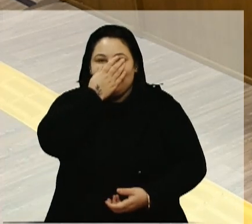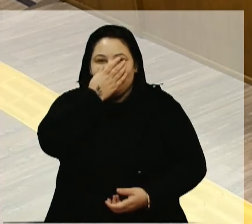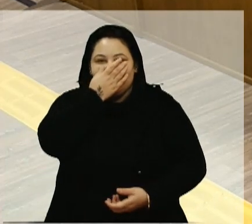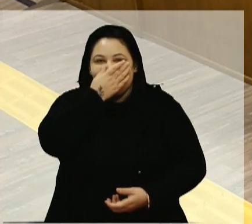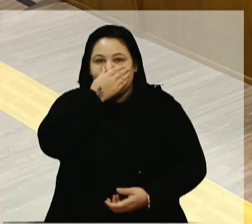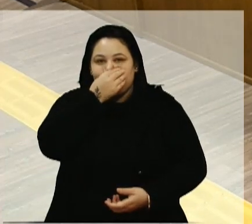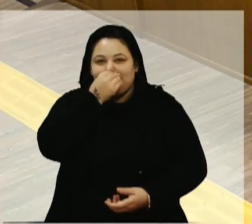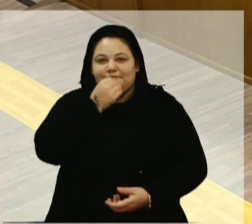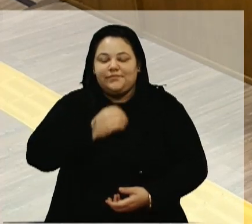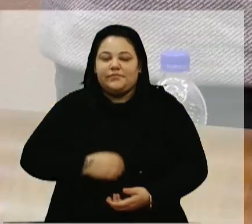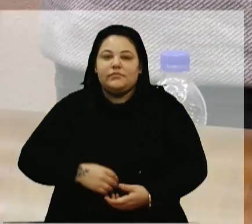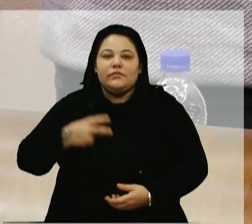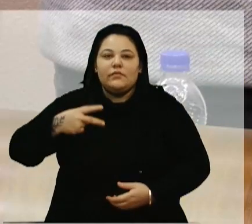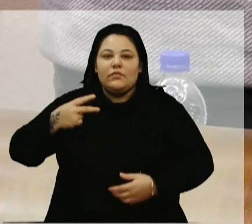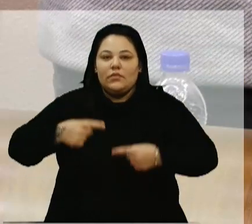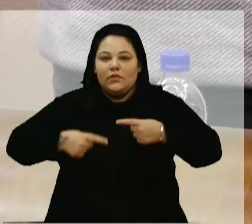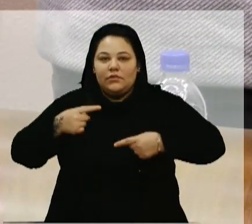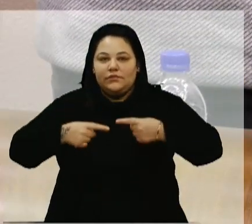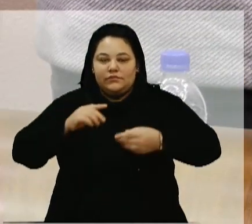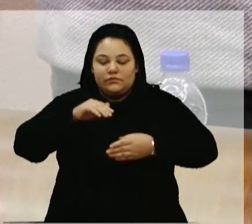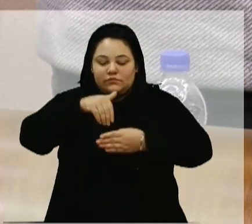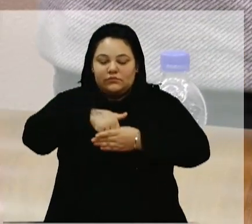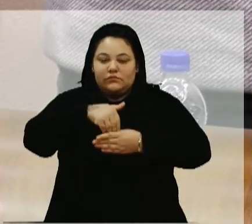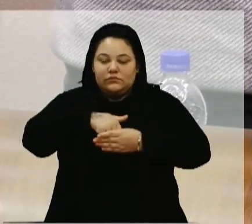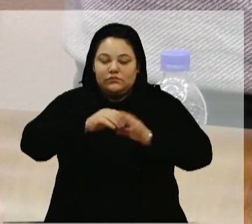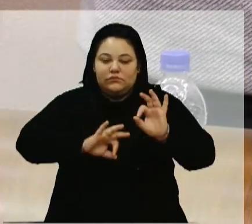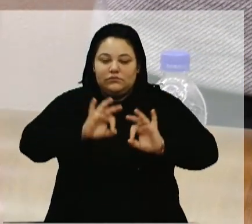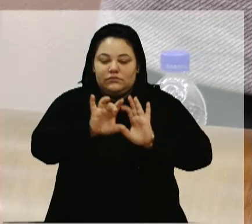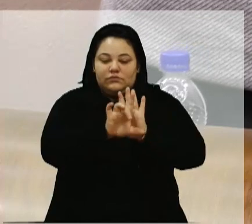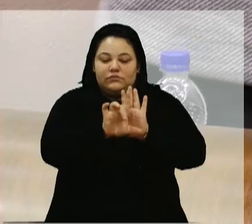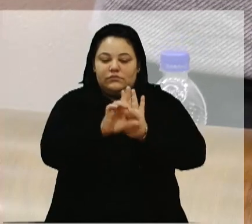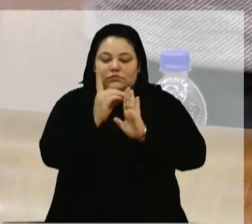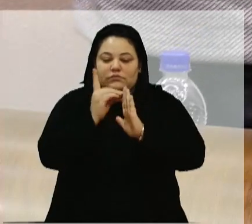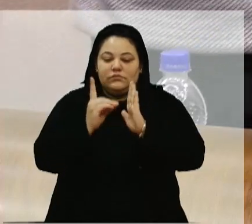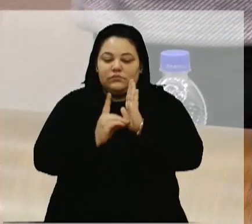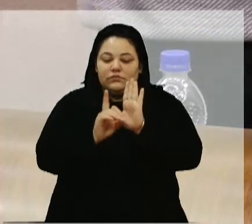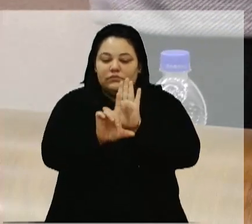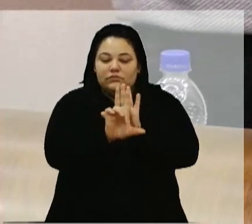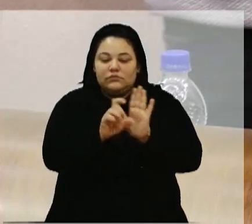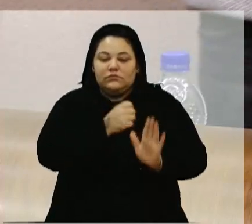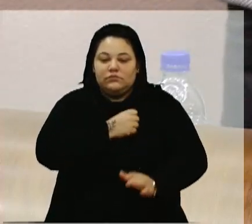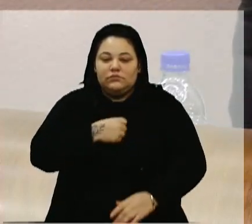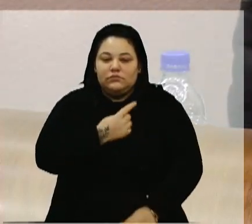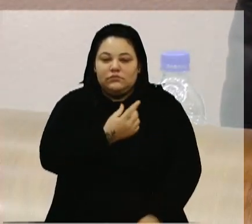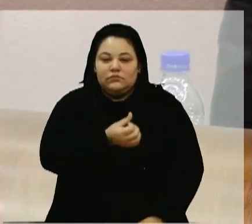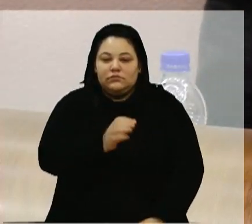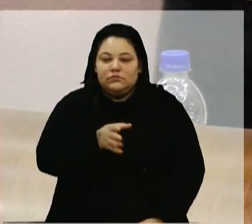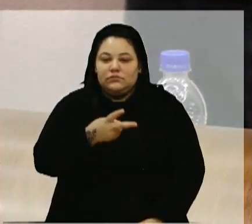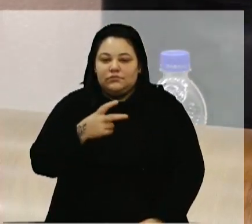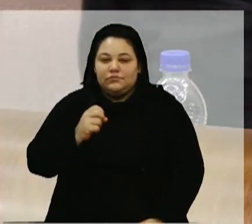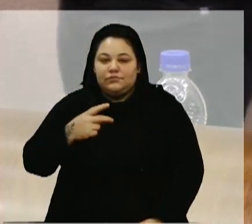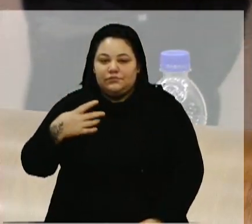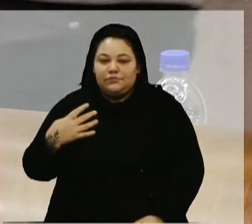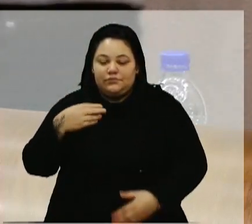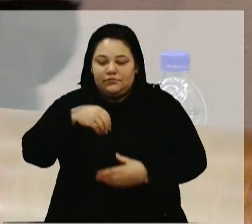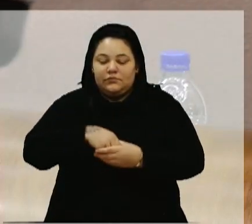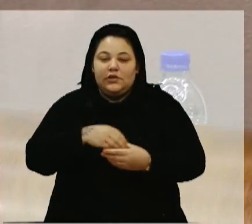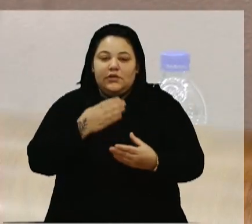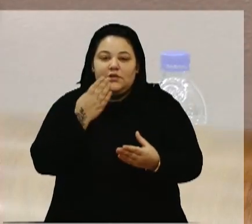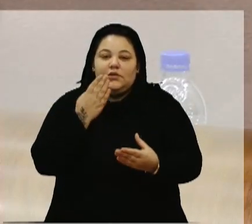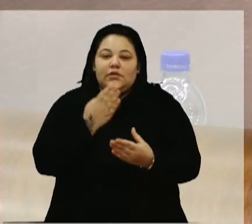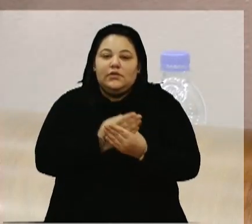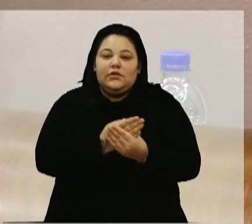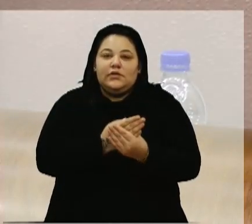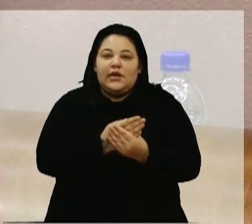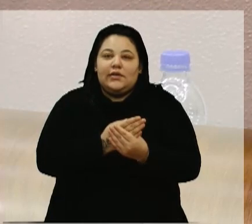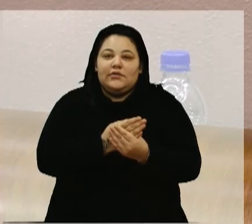Em segunda discussão e votação, o projeto de lei do Decreto Legislativo número 16/2024, contido no processo